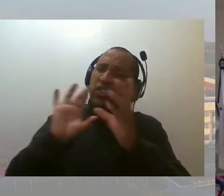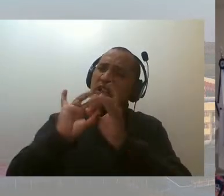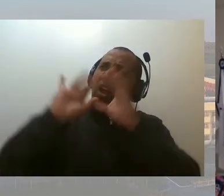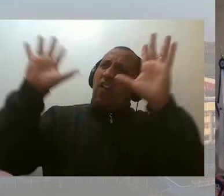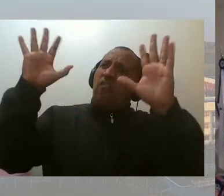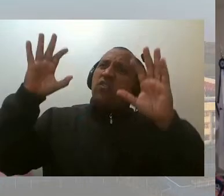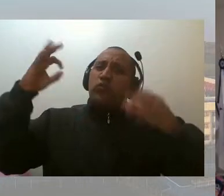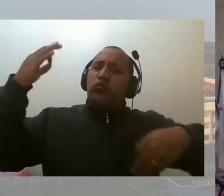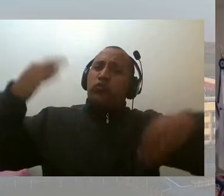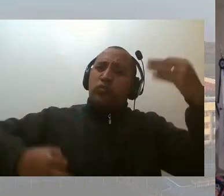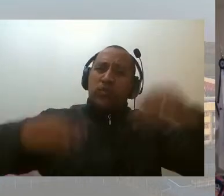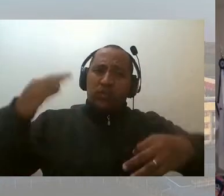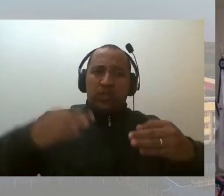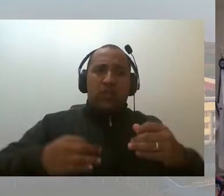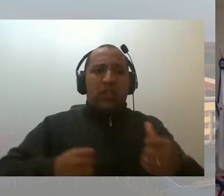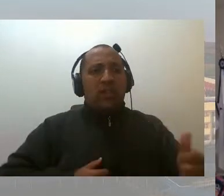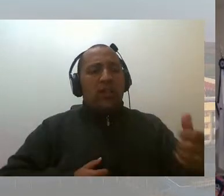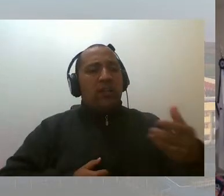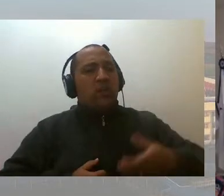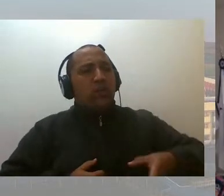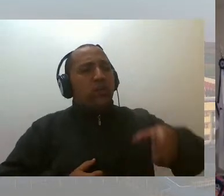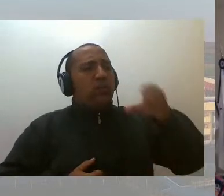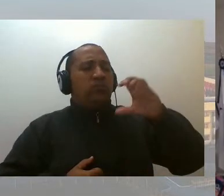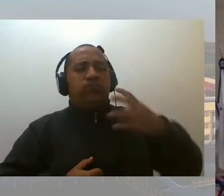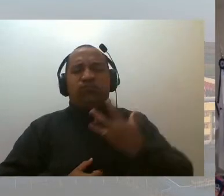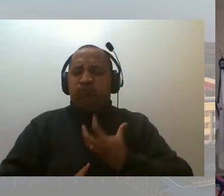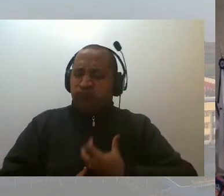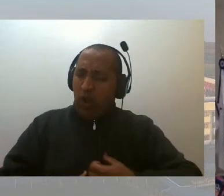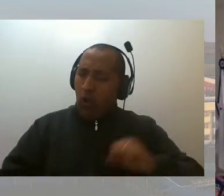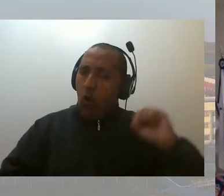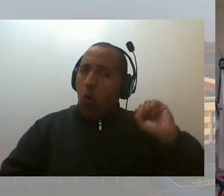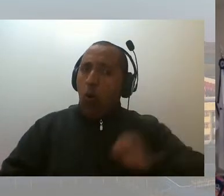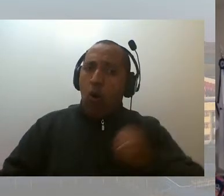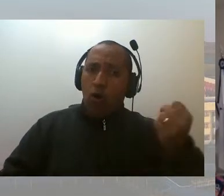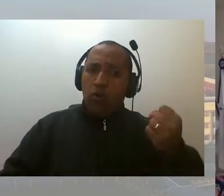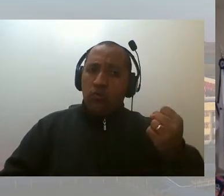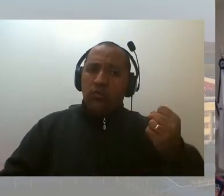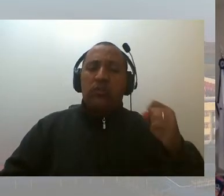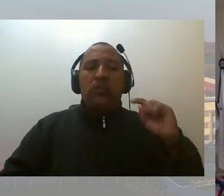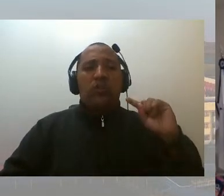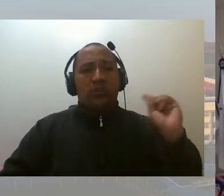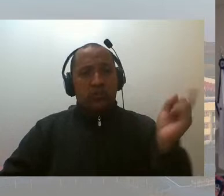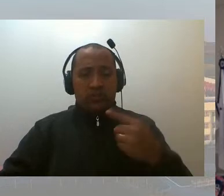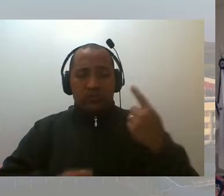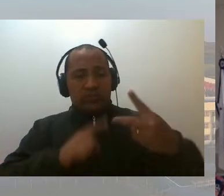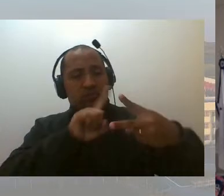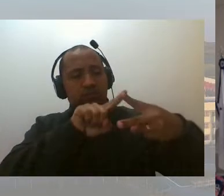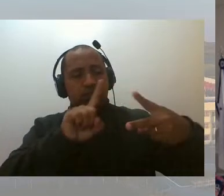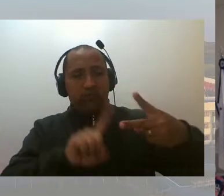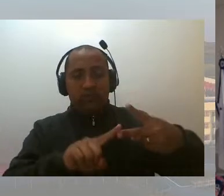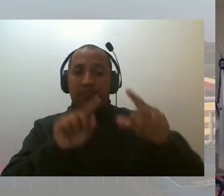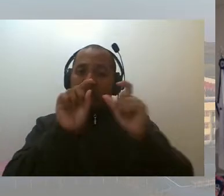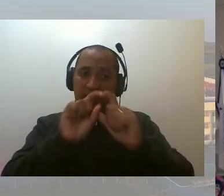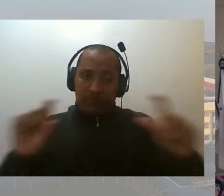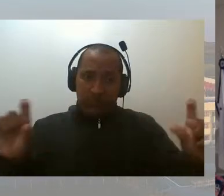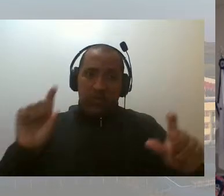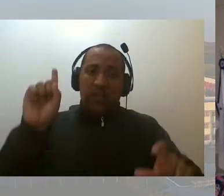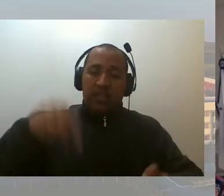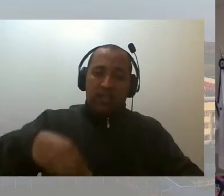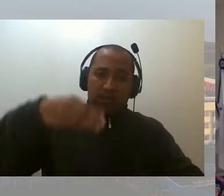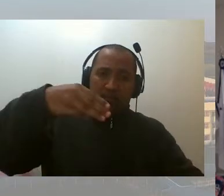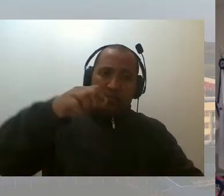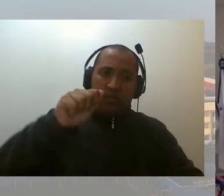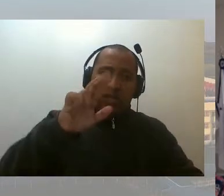justiça bebendo da taça da amargura e do ódio. Todas essas duas frases, quem falou foi Martin Luther